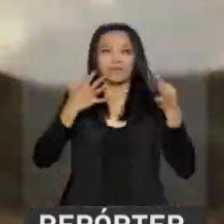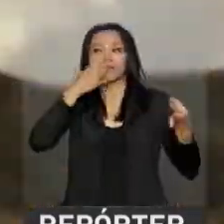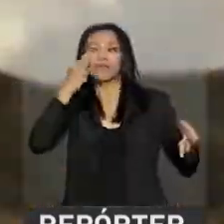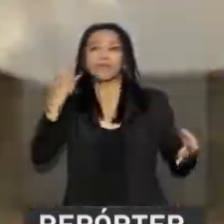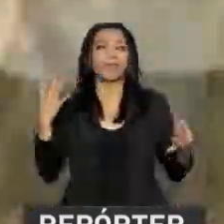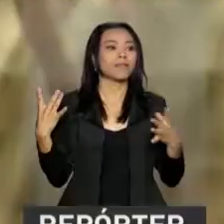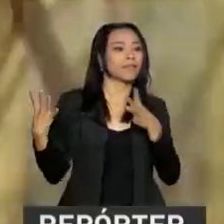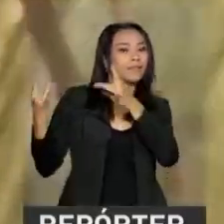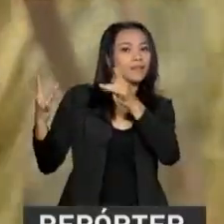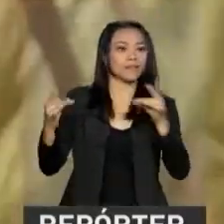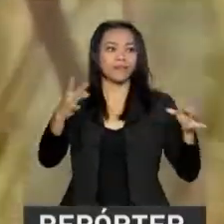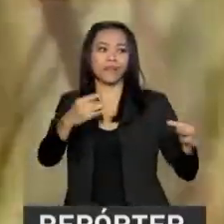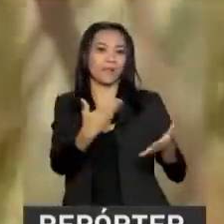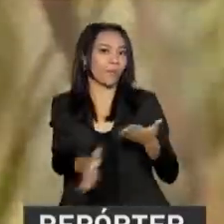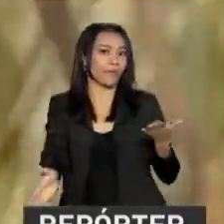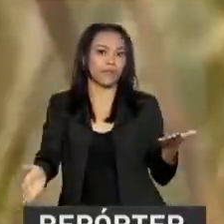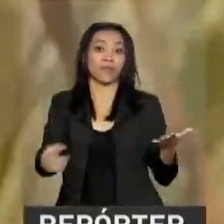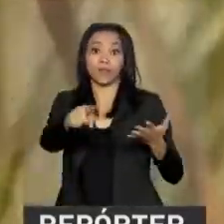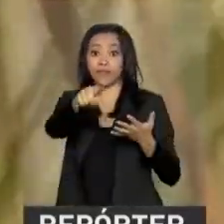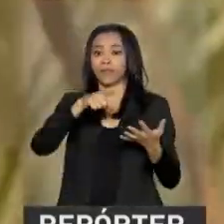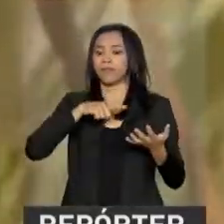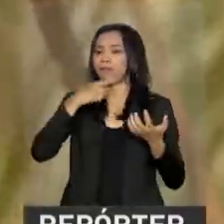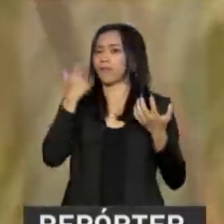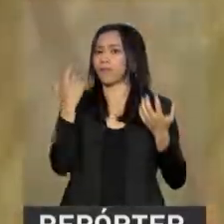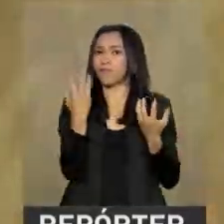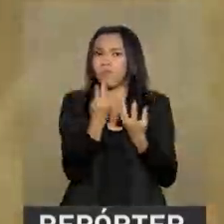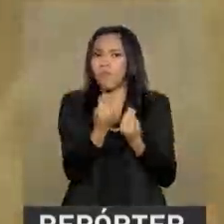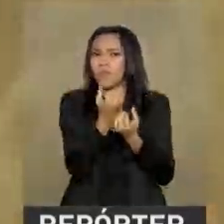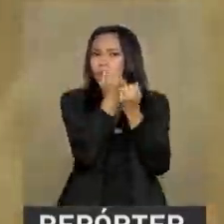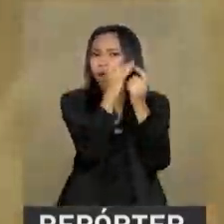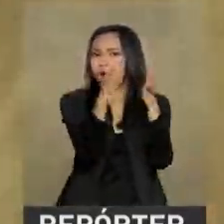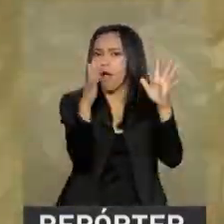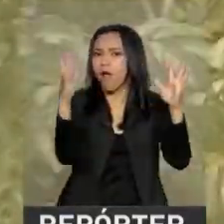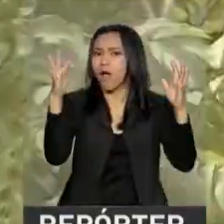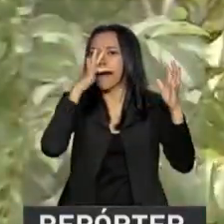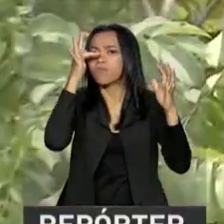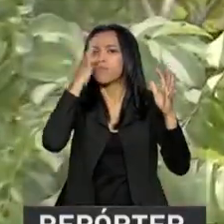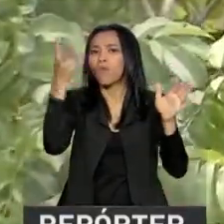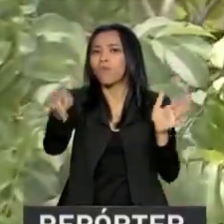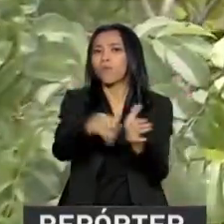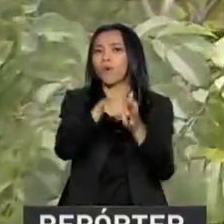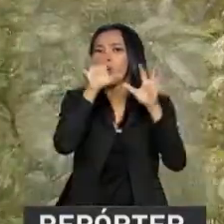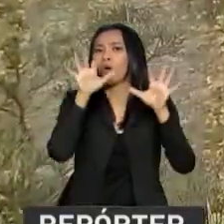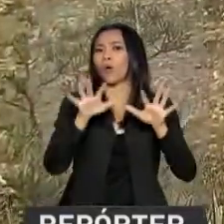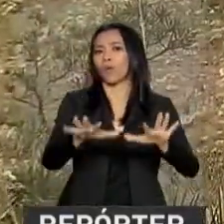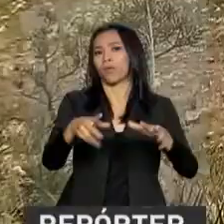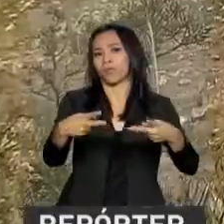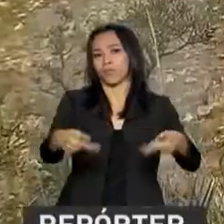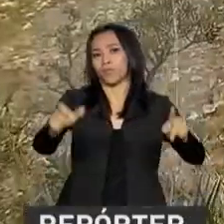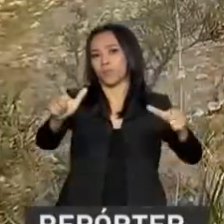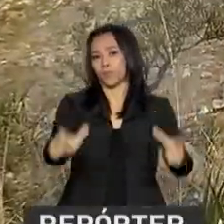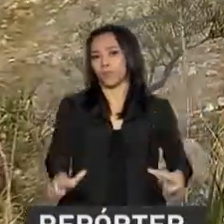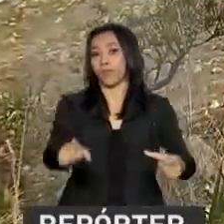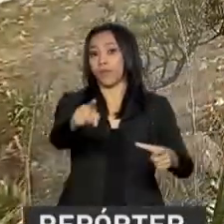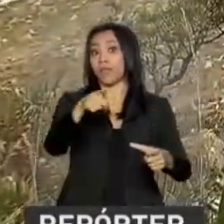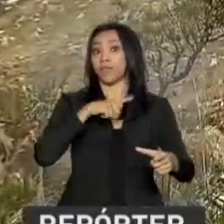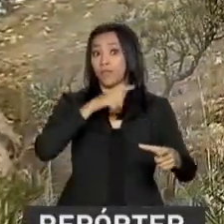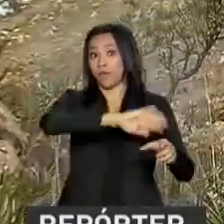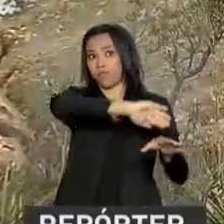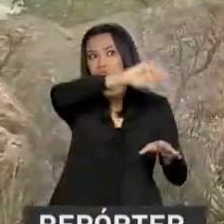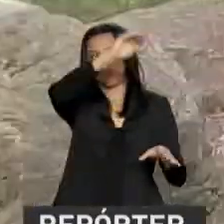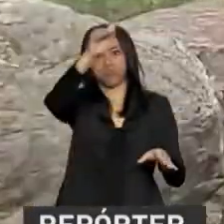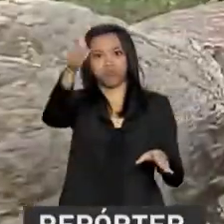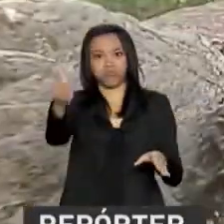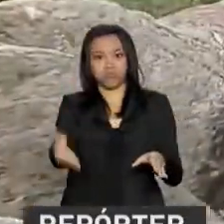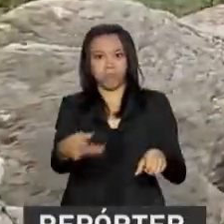nenhum detalhe o parque preserva uma ampla área de cerrado com flora típica além da sauna paredões e vales completam o